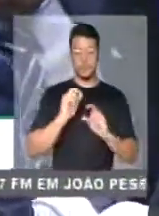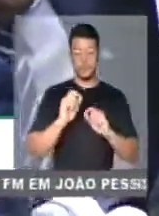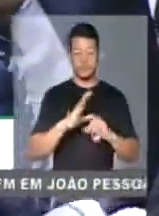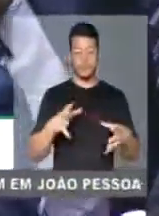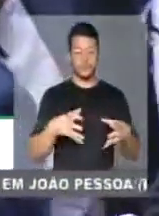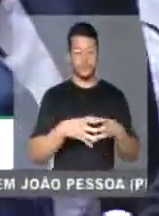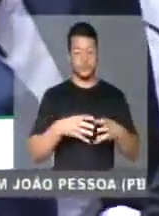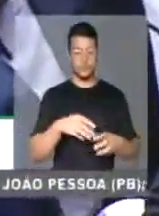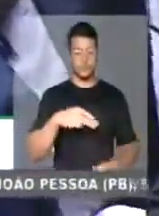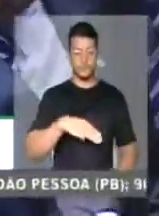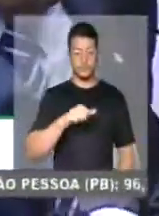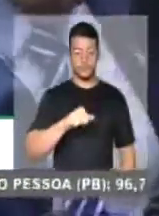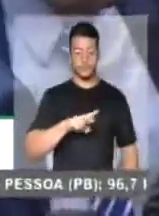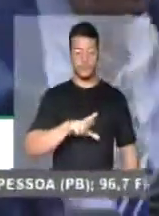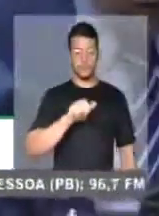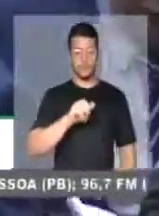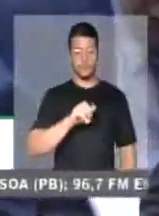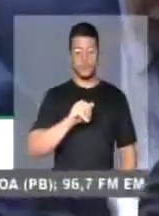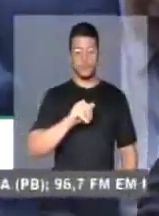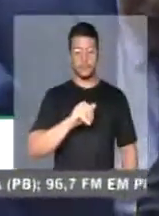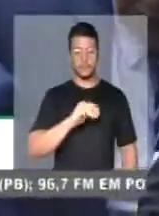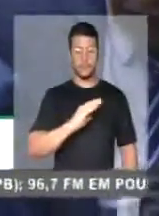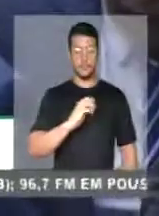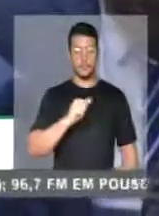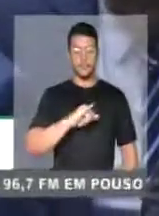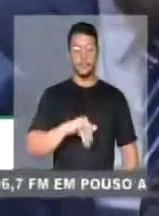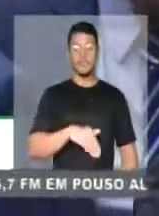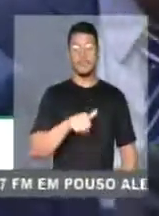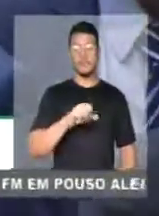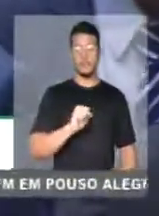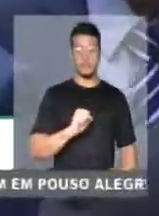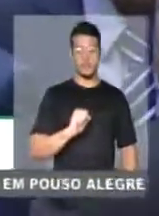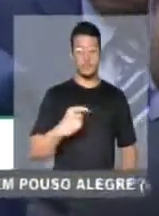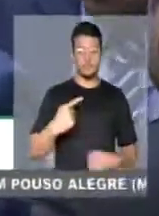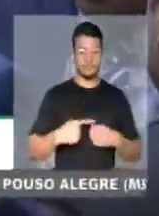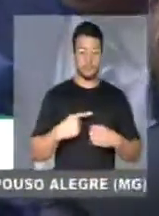de Maracajás, na cidade do Rio de Janeiro.